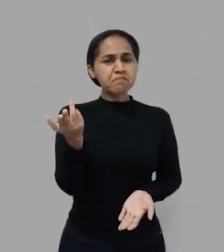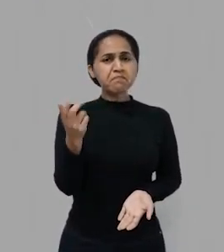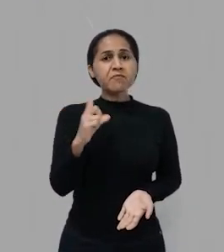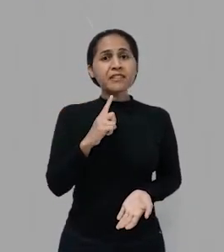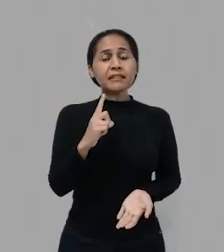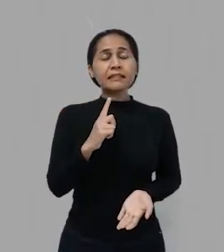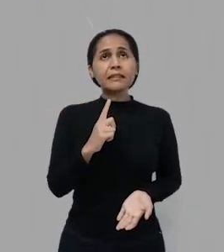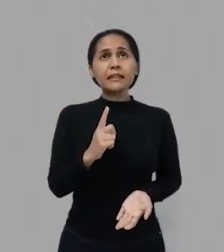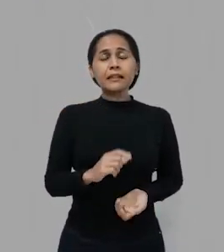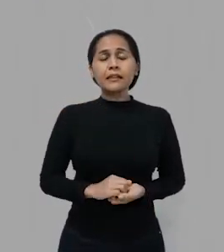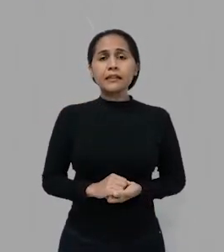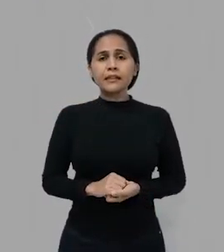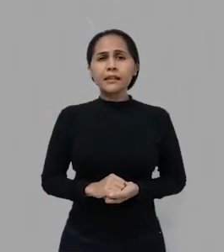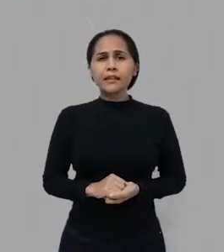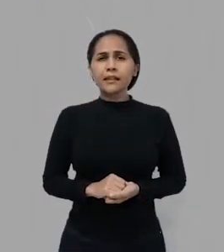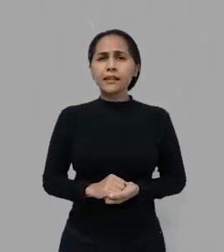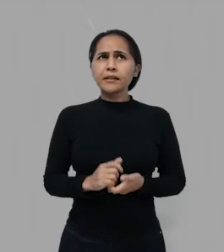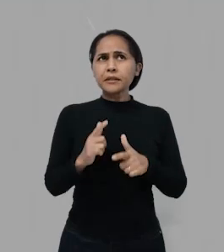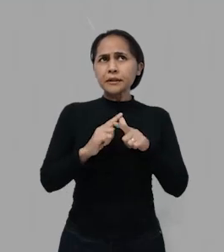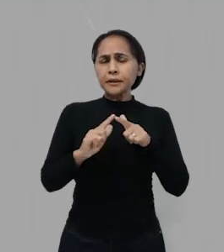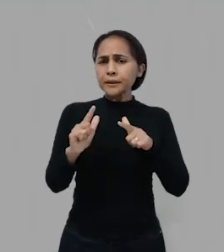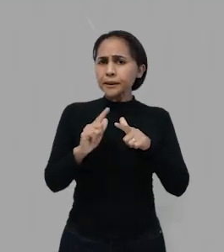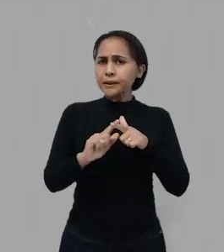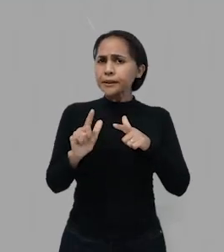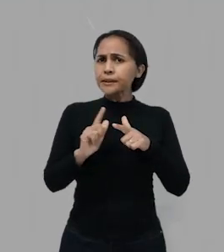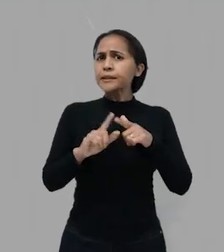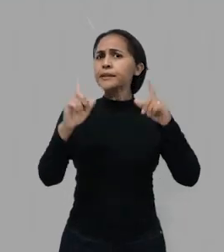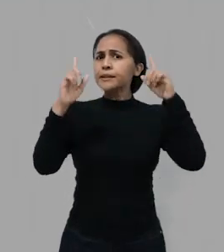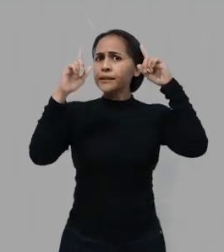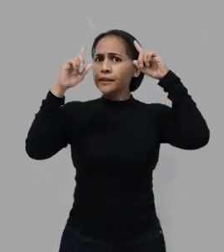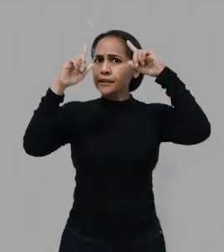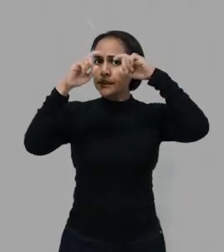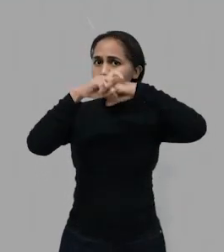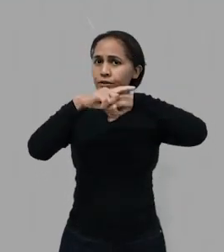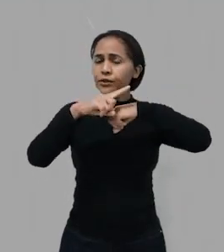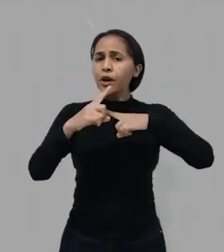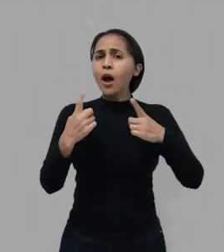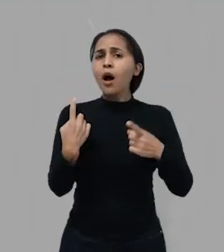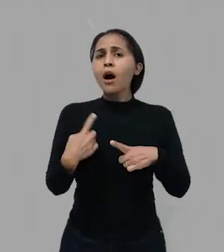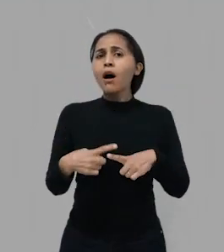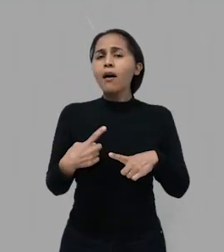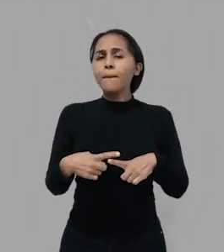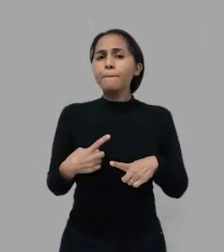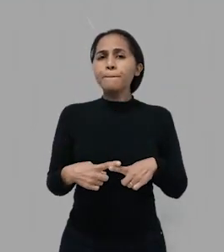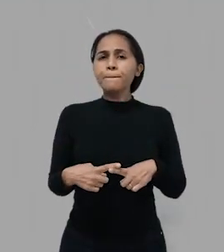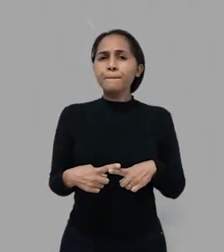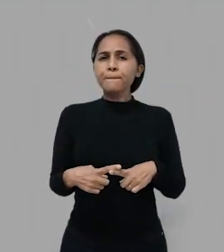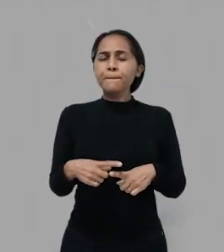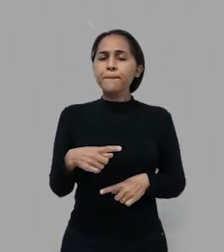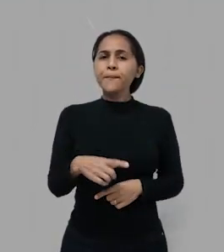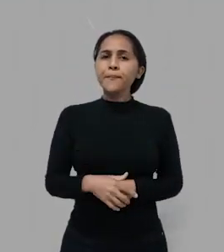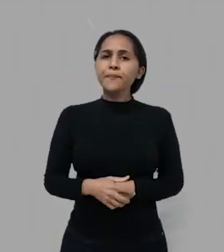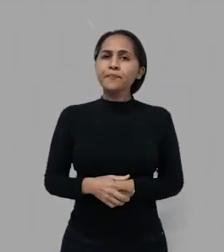gera certos problemas, certas dificuldades, porque de um total enorme